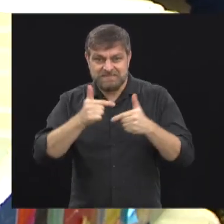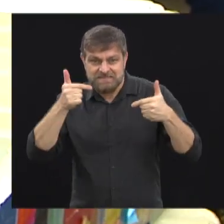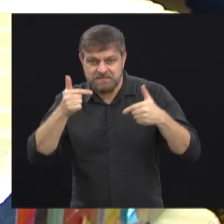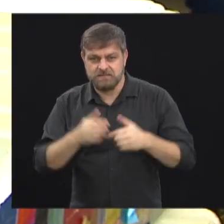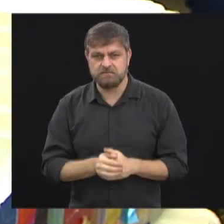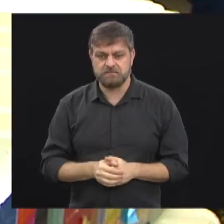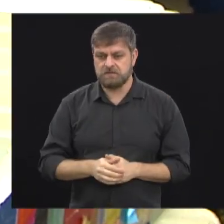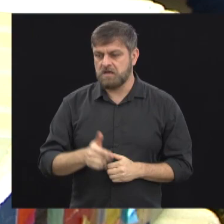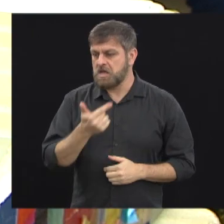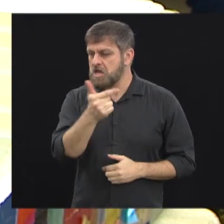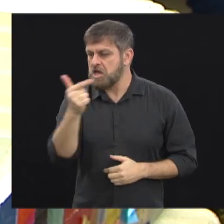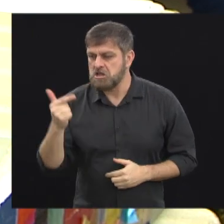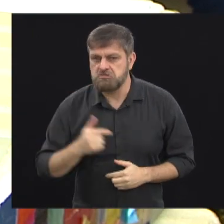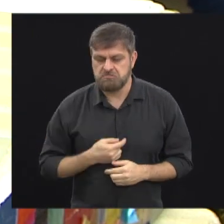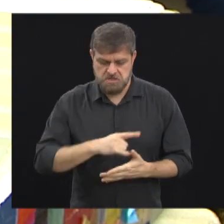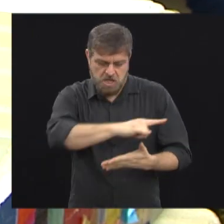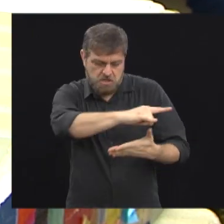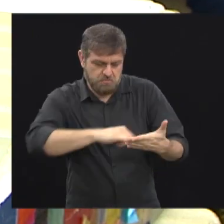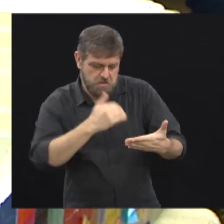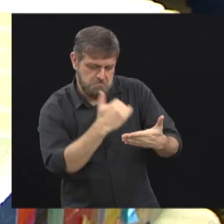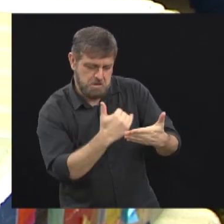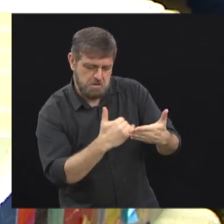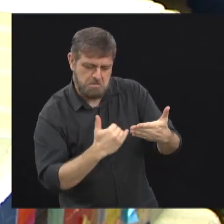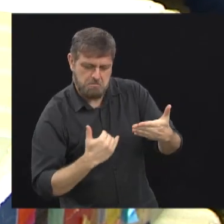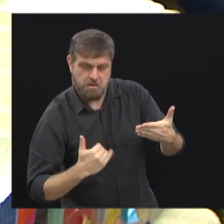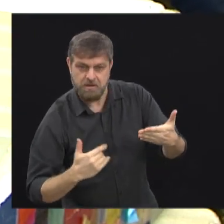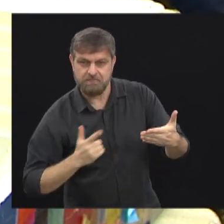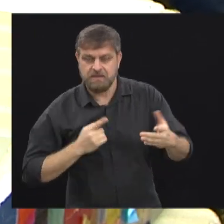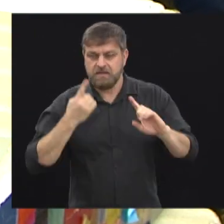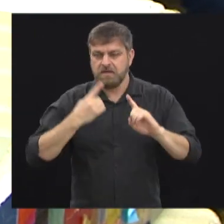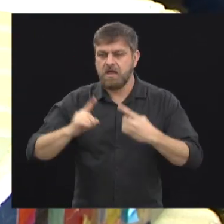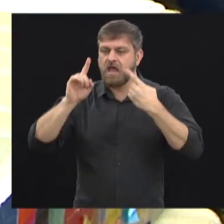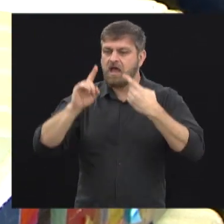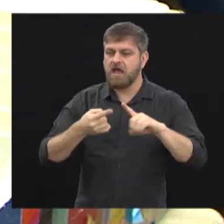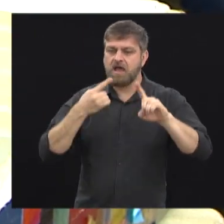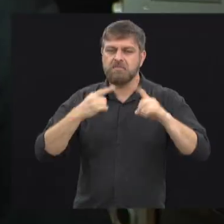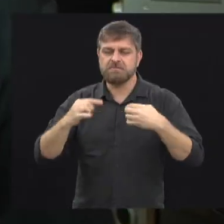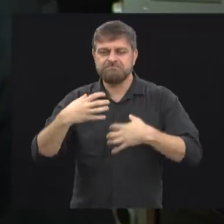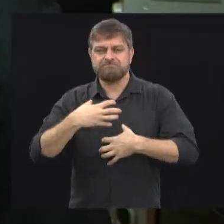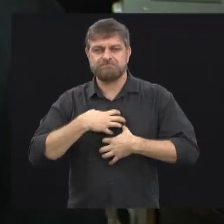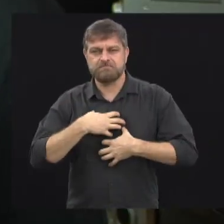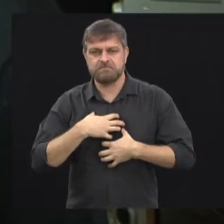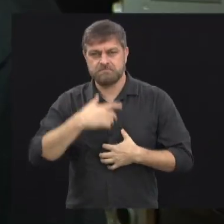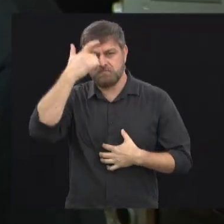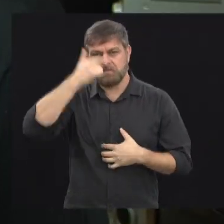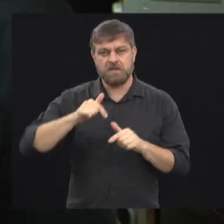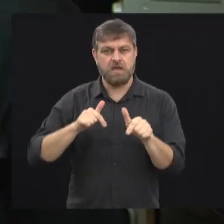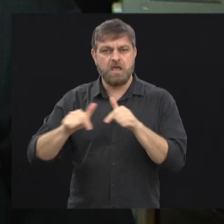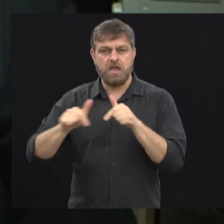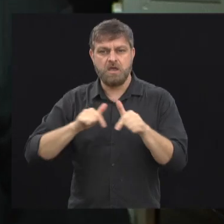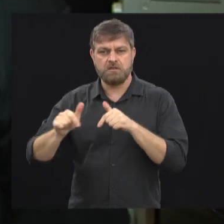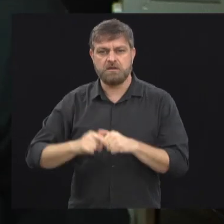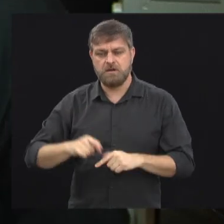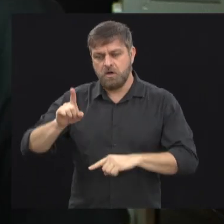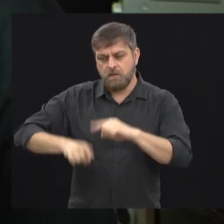não segue notas ou partituras, mas desenvolve melodias que encantam. Eu trabalho com instrumentos construídos com